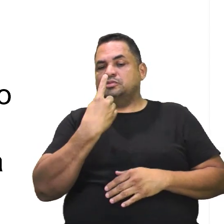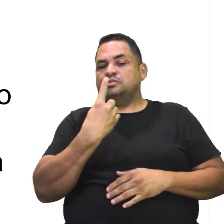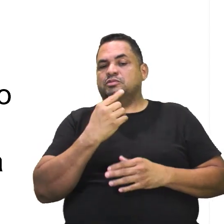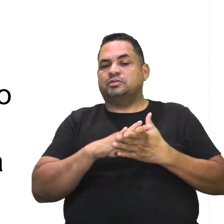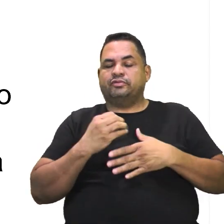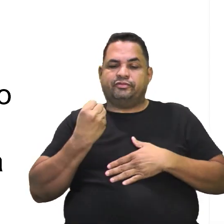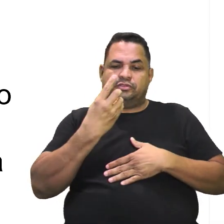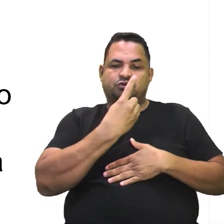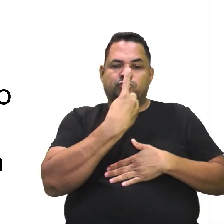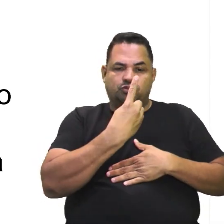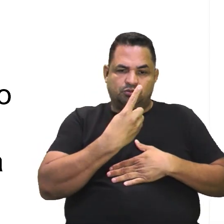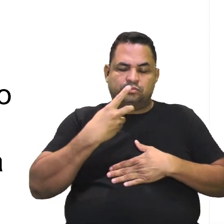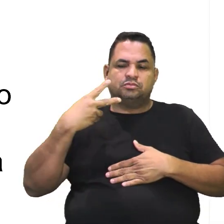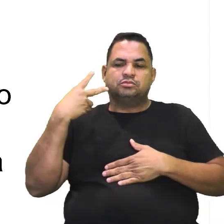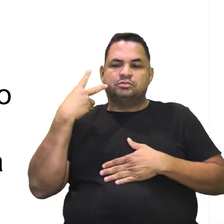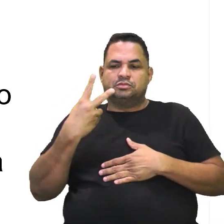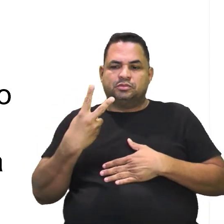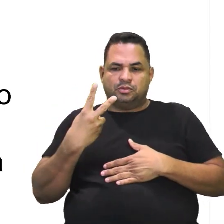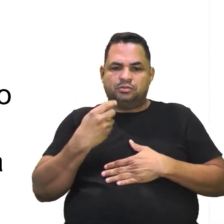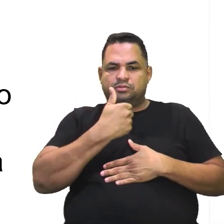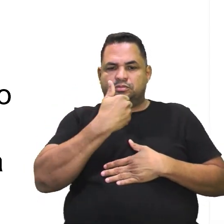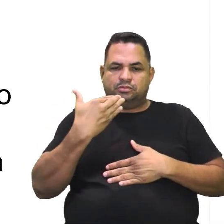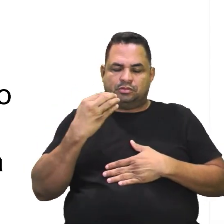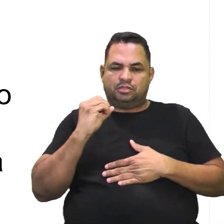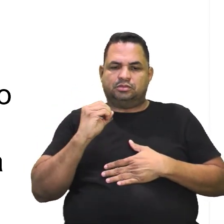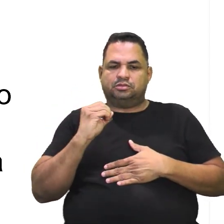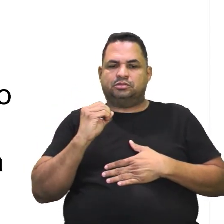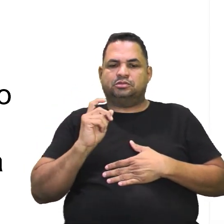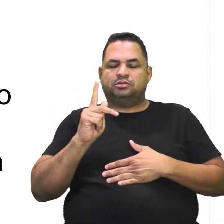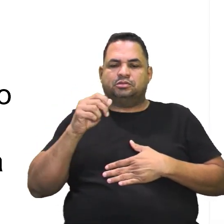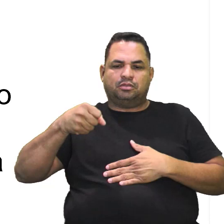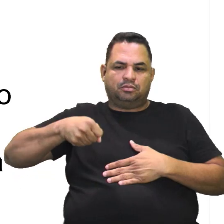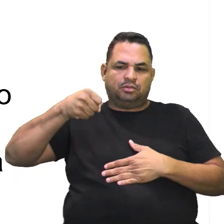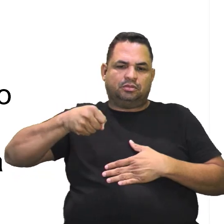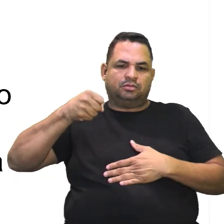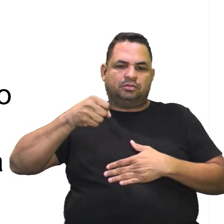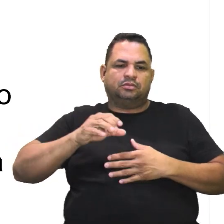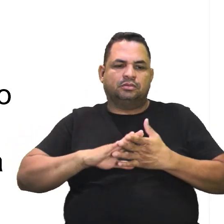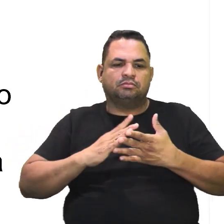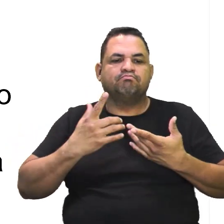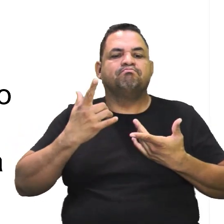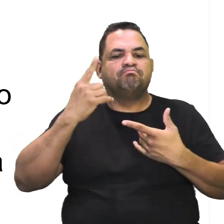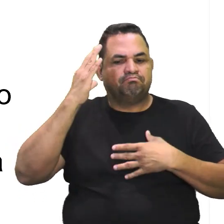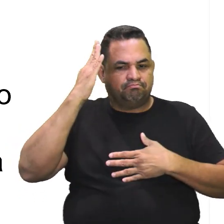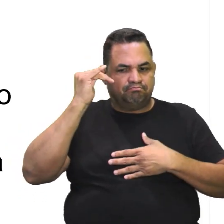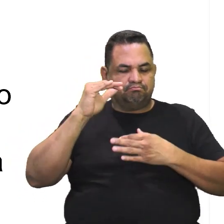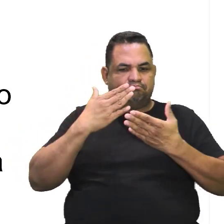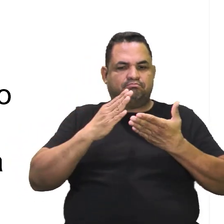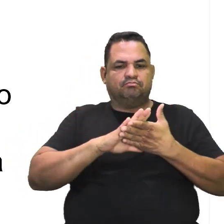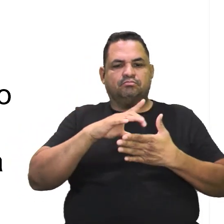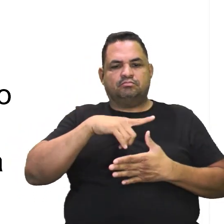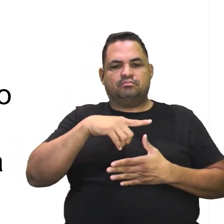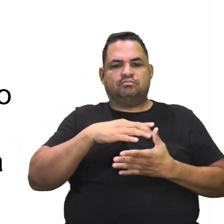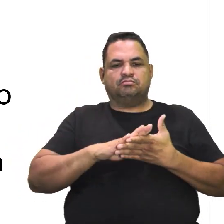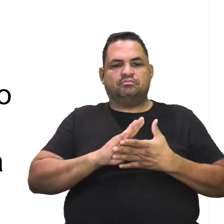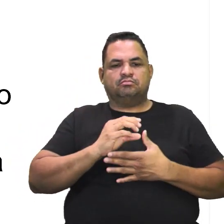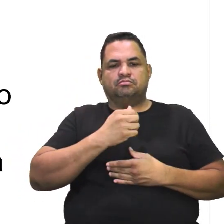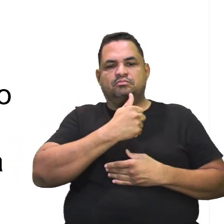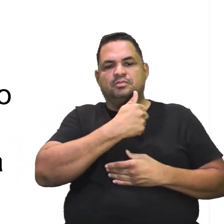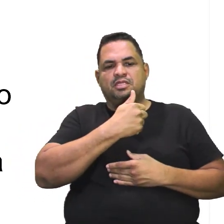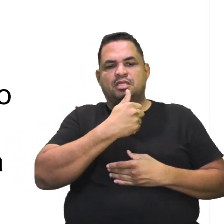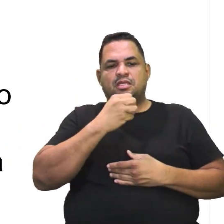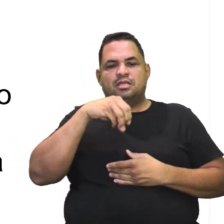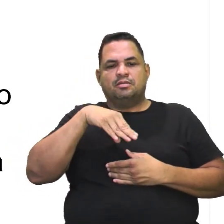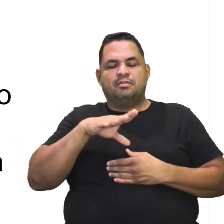1 quanto na viagem 2. 2. Então vamos ver a continuidade aí do problema. Para ter certeza que sua bagagem terá massa de 10 quilos,